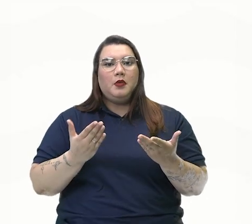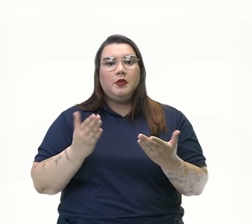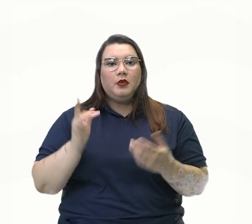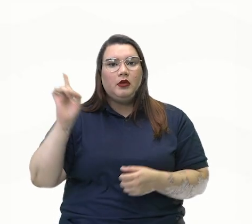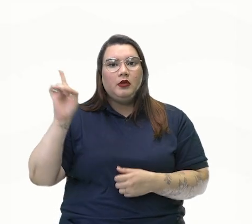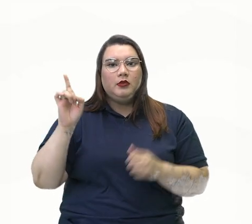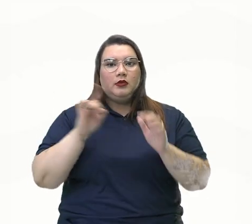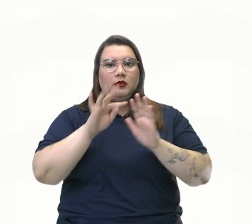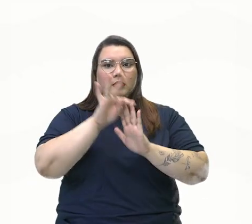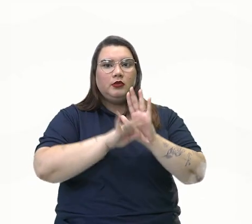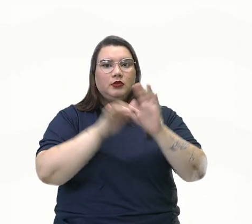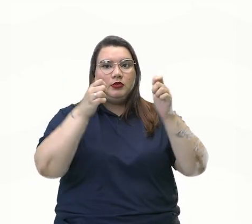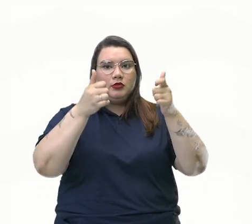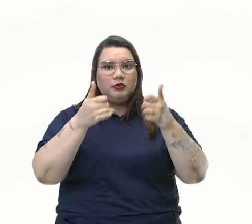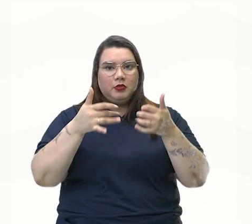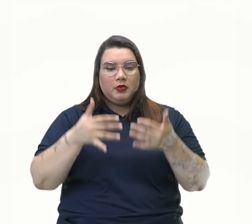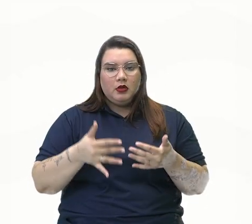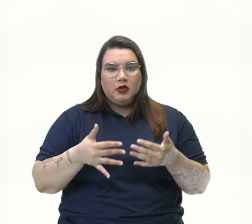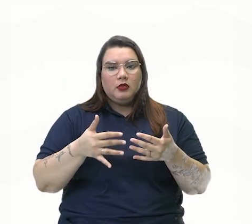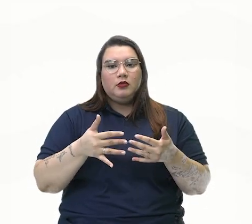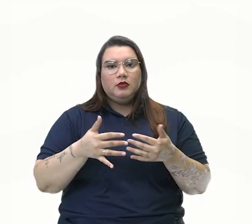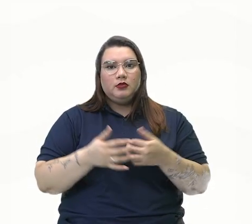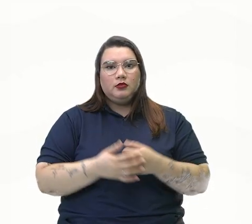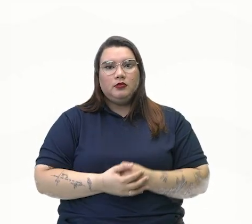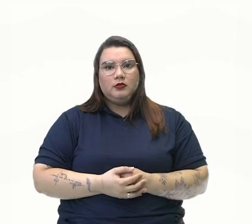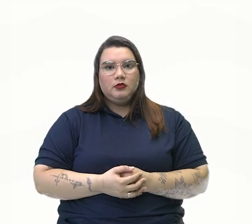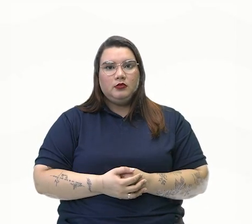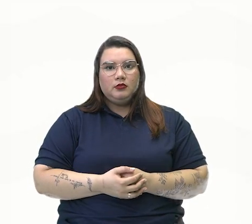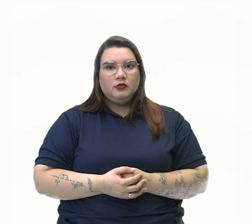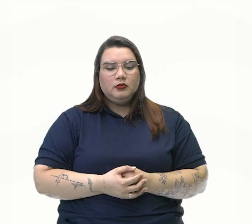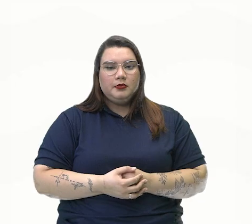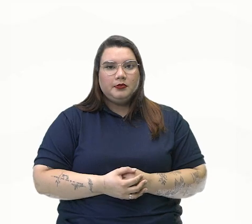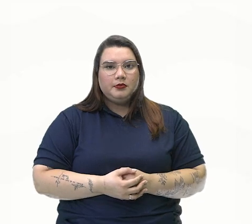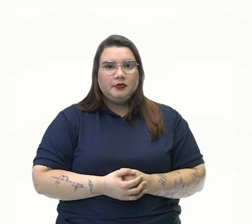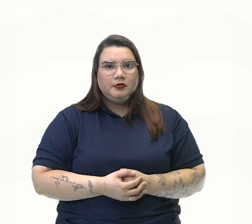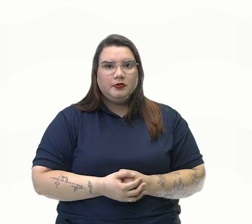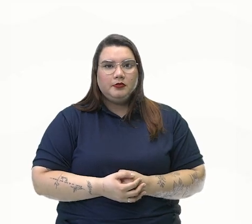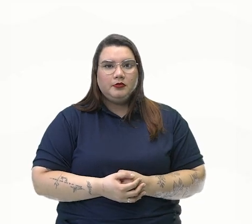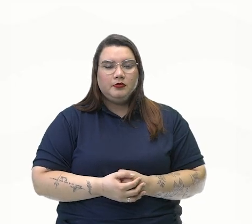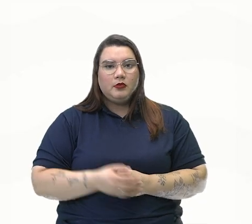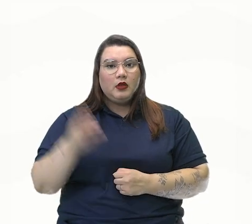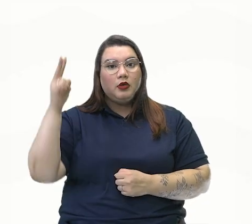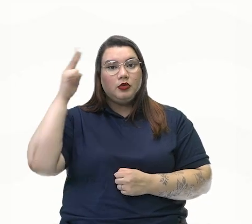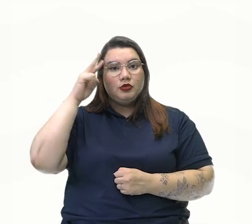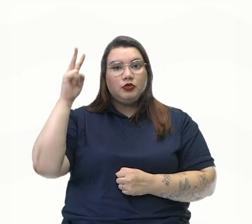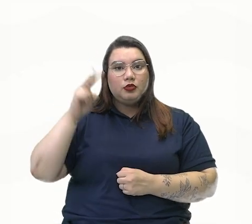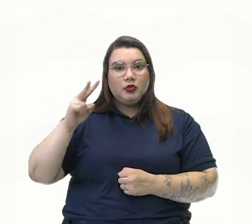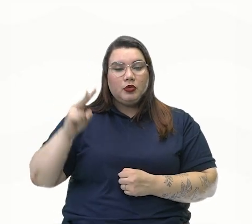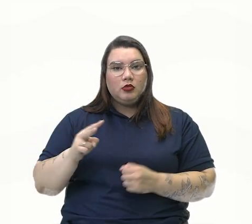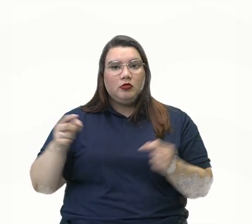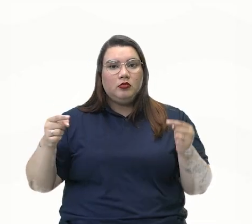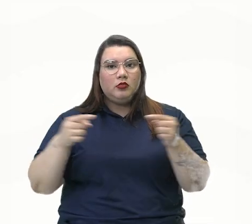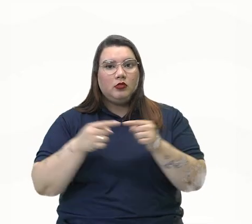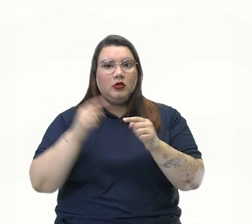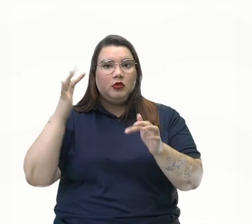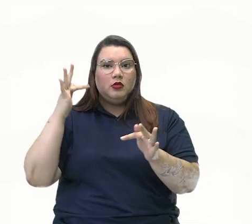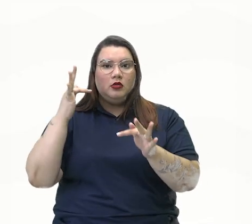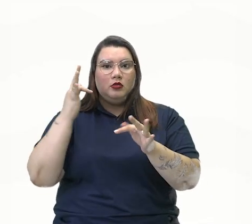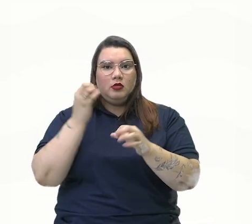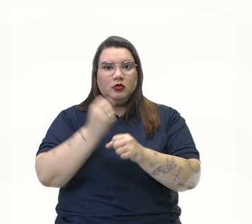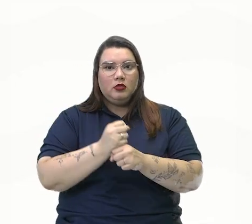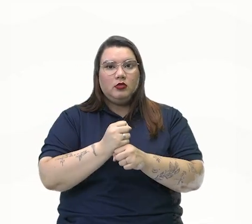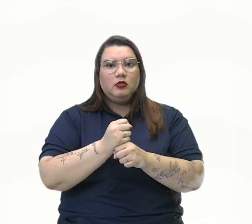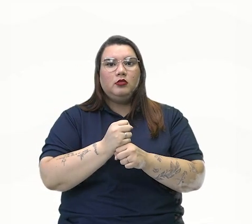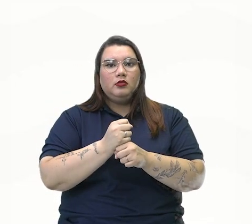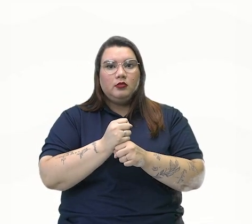nós estamos estudando até agora. Percebam que, ao falar sobre a história da